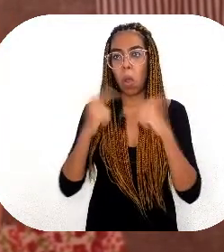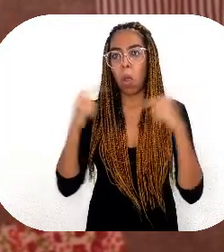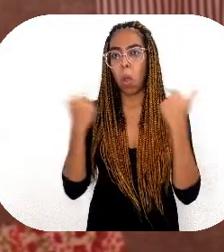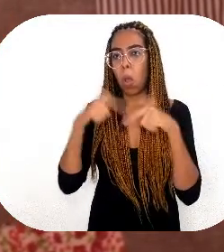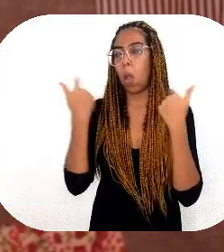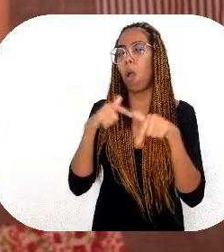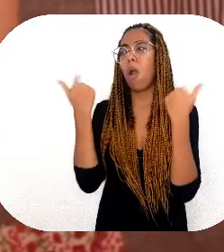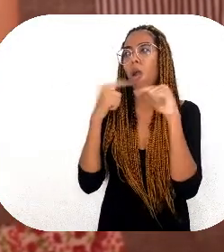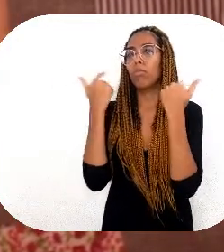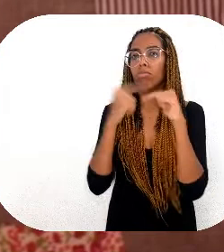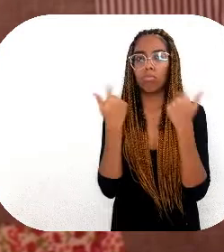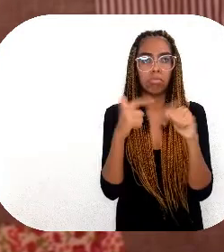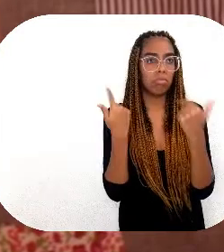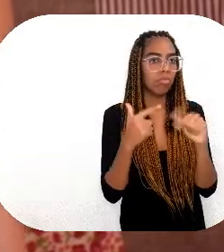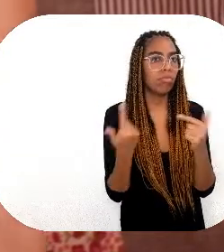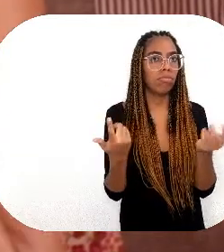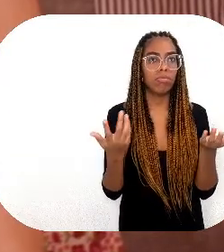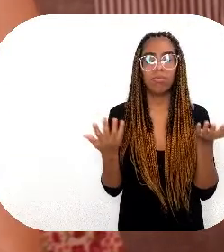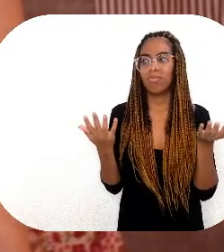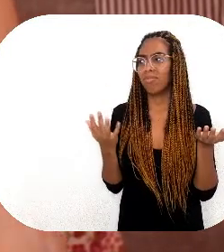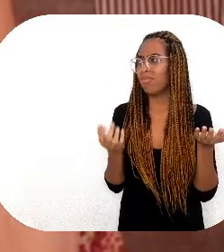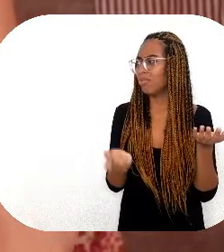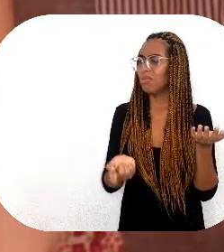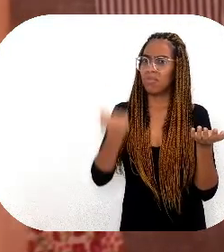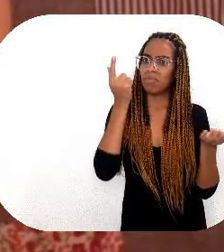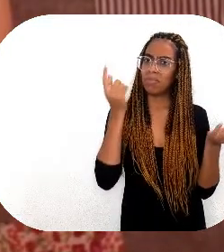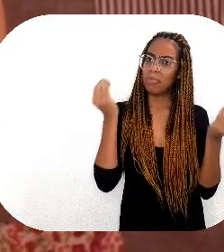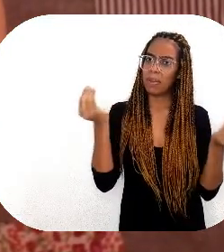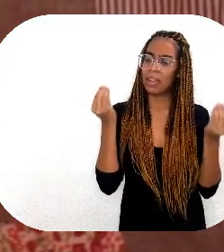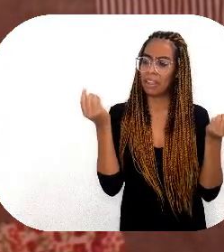uma risada, sabe? Dessas risadas, assim, maquiavélicas.